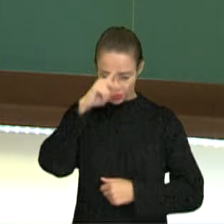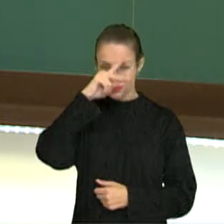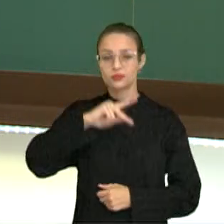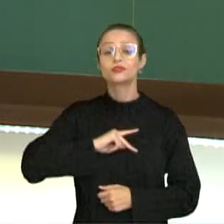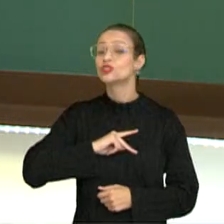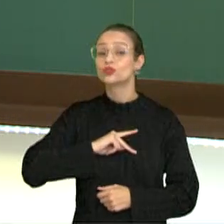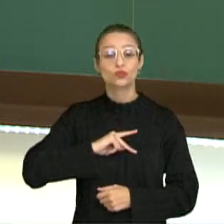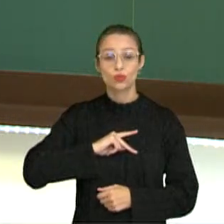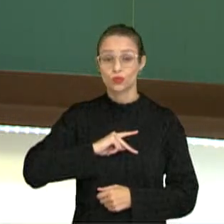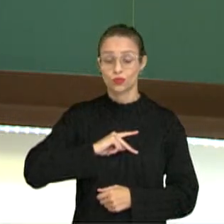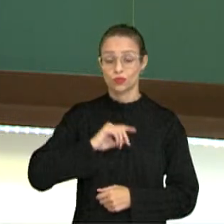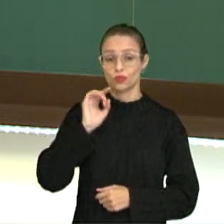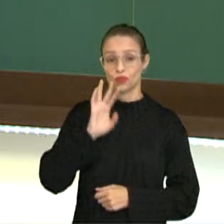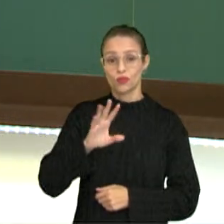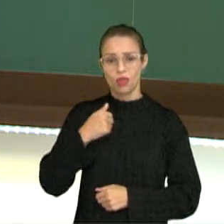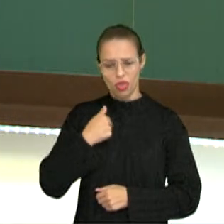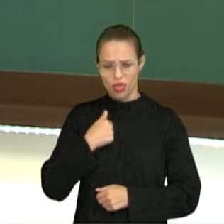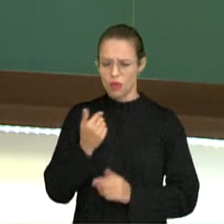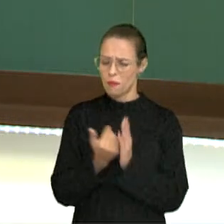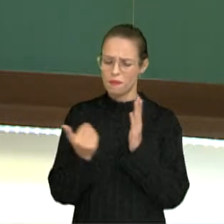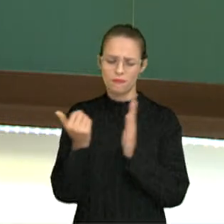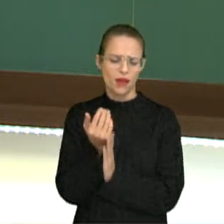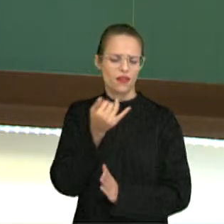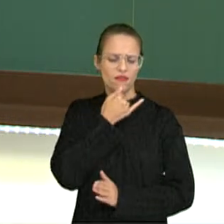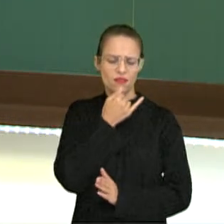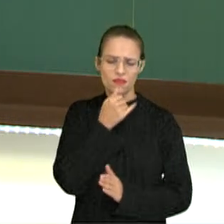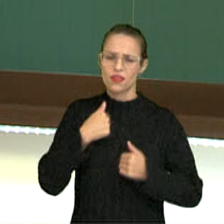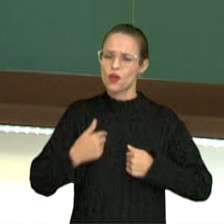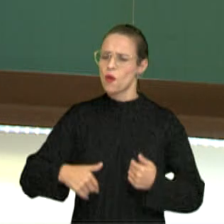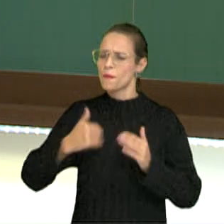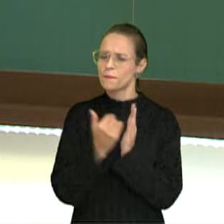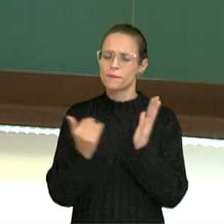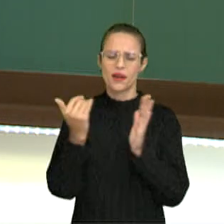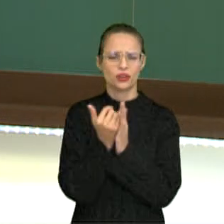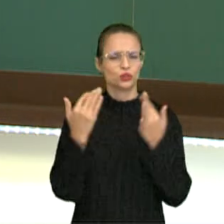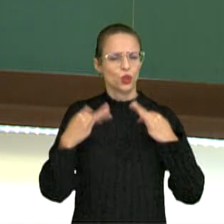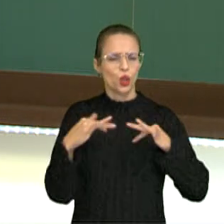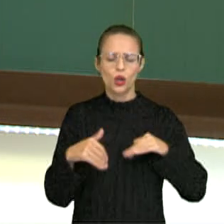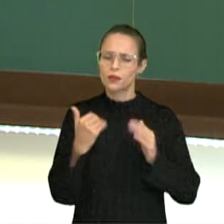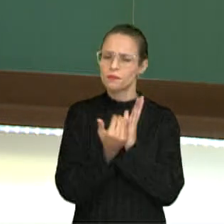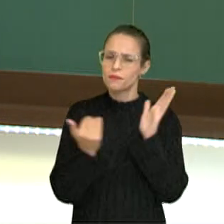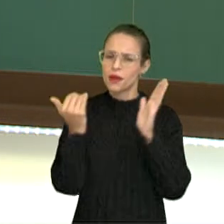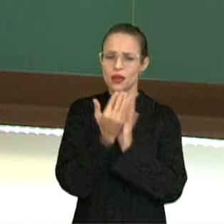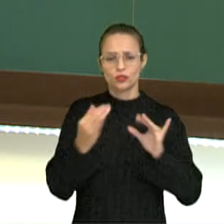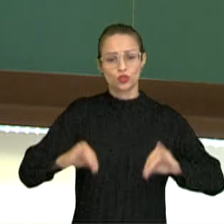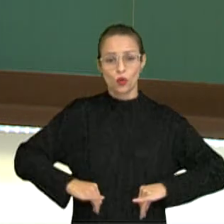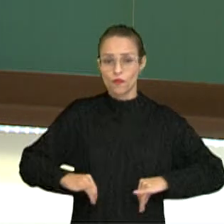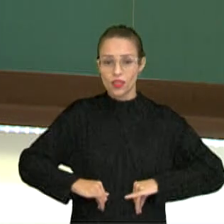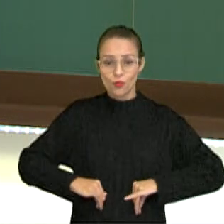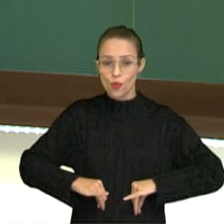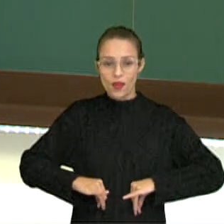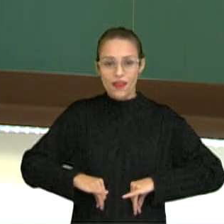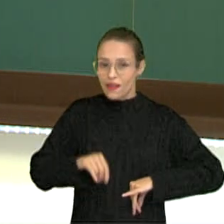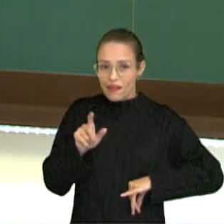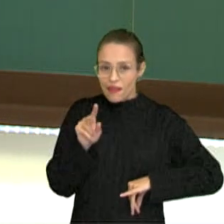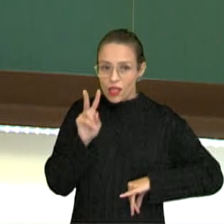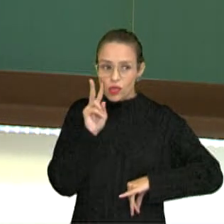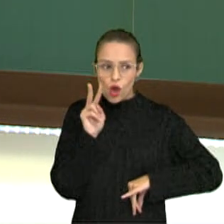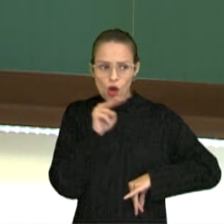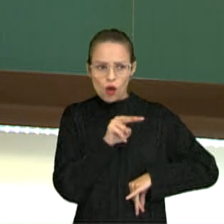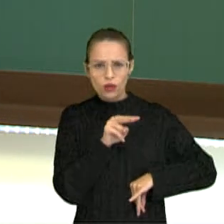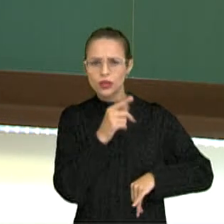que aquilo que acontece com ele é sempre mais triste, é sempre mais doloroso, é sempre mais sofrido. Ele não olha para o outro a ponto